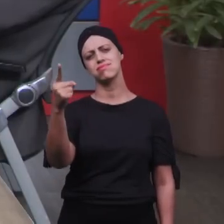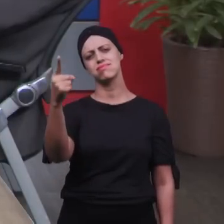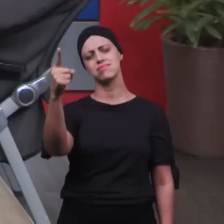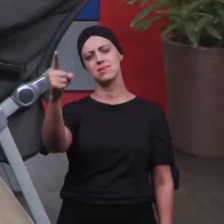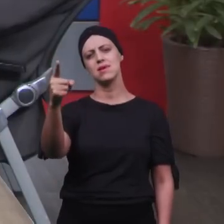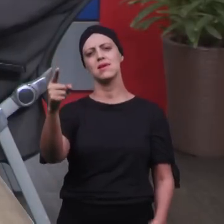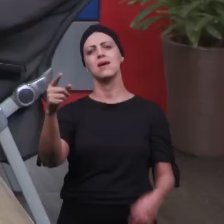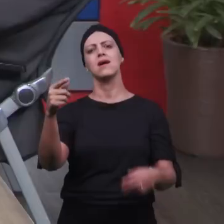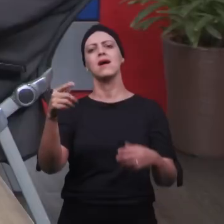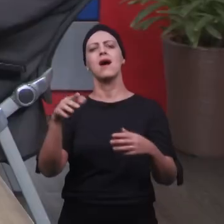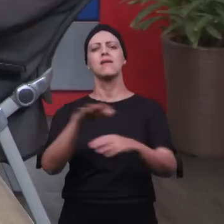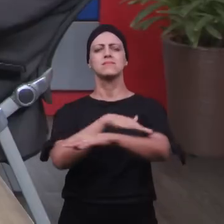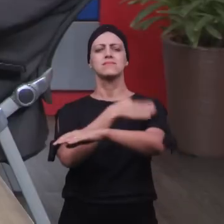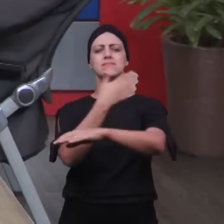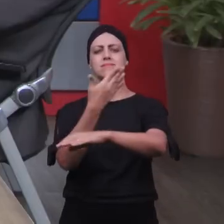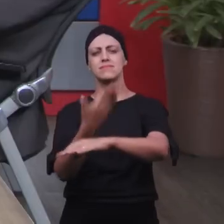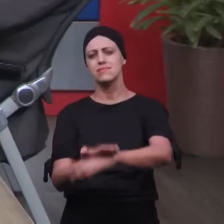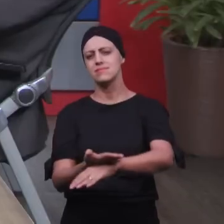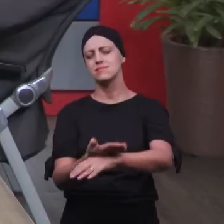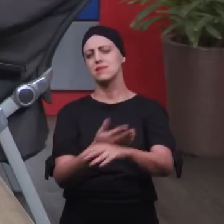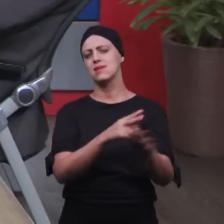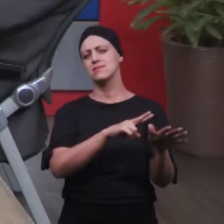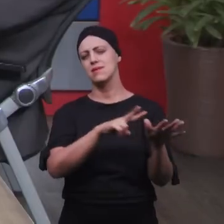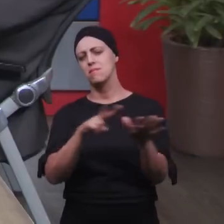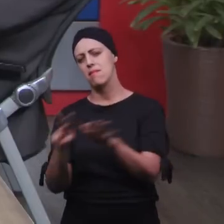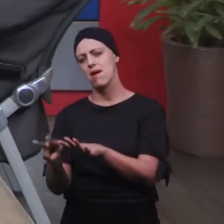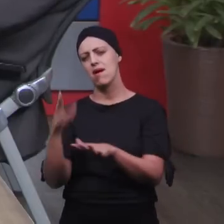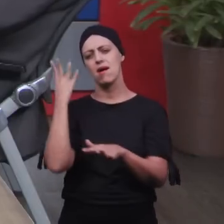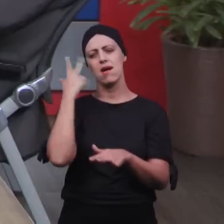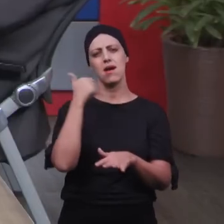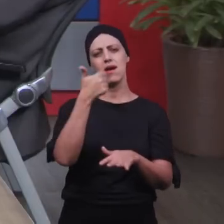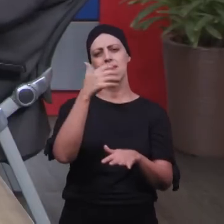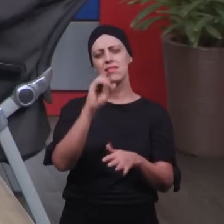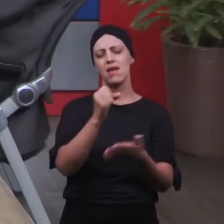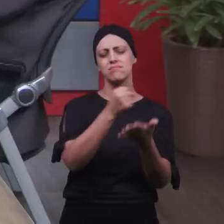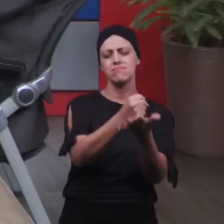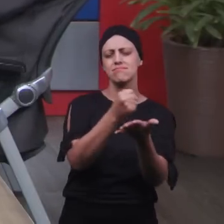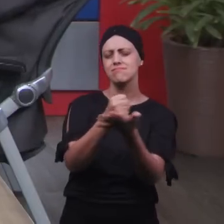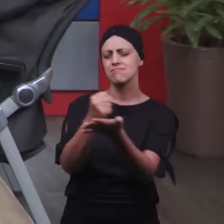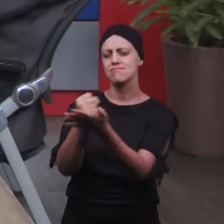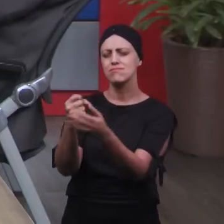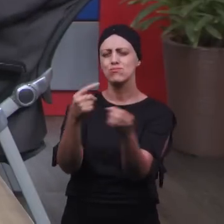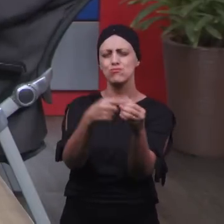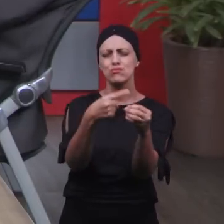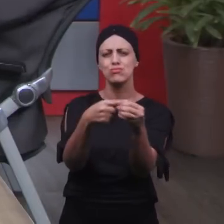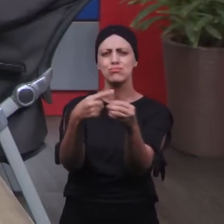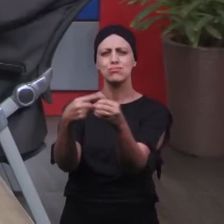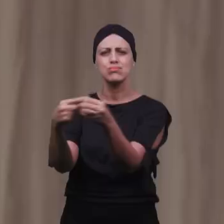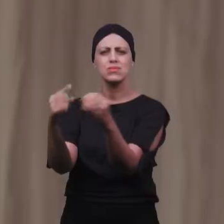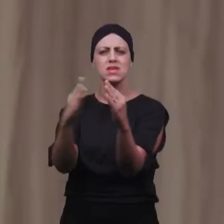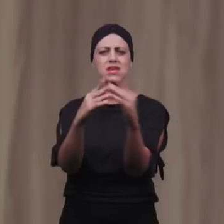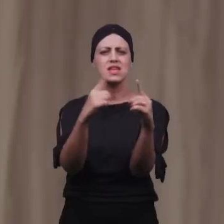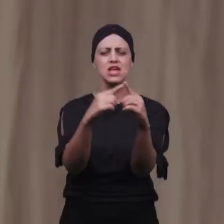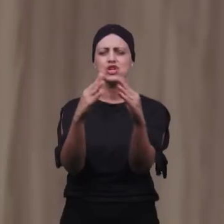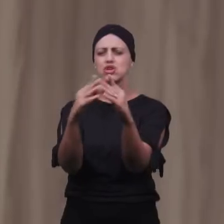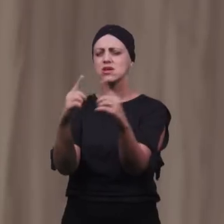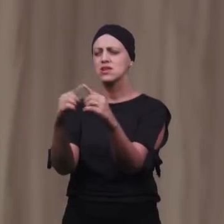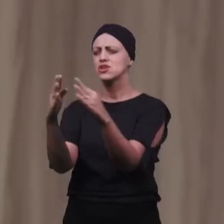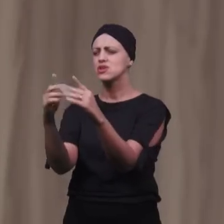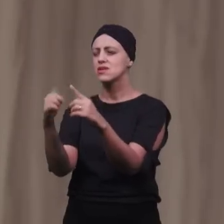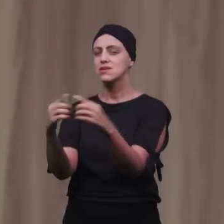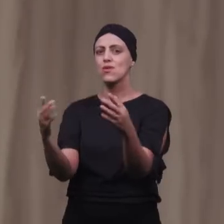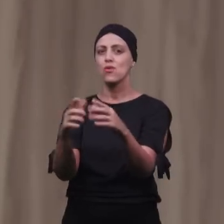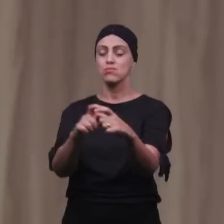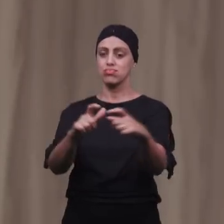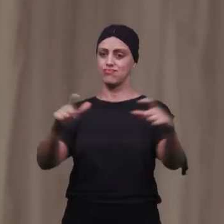também 1 semana, 10 dias, assistindo as pequenas igrejas que existiam naquela época. E hoje, glória a Jesus, nós temos